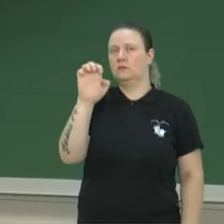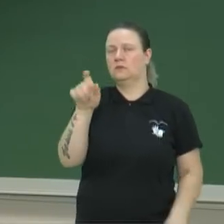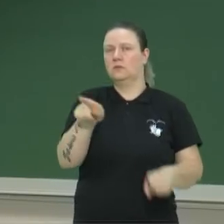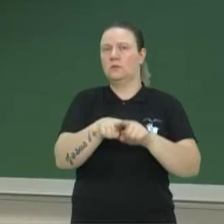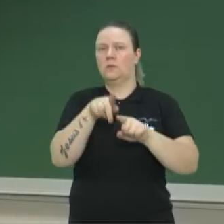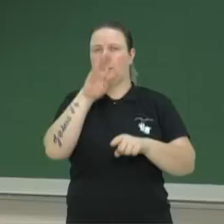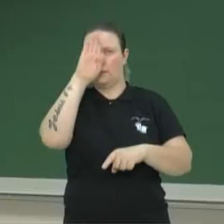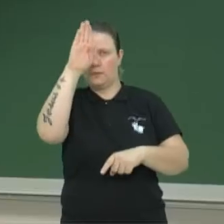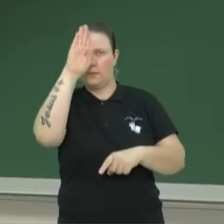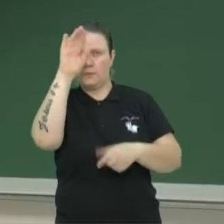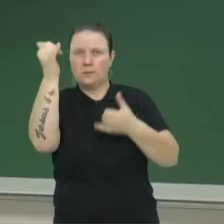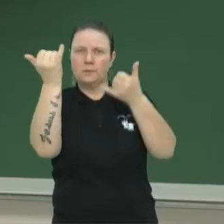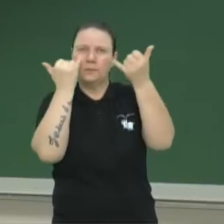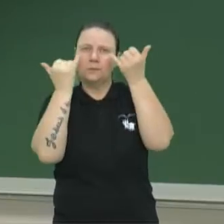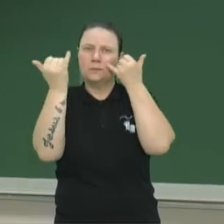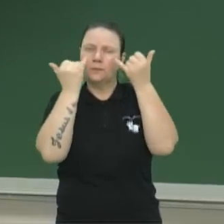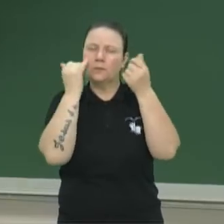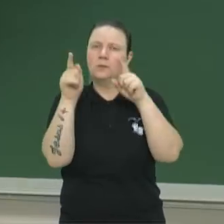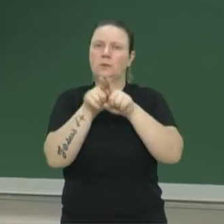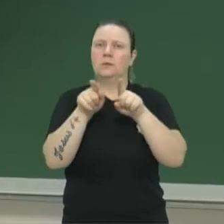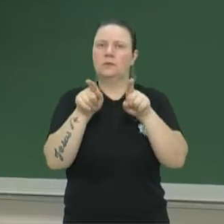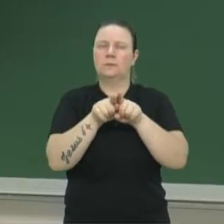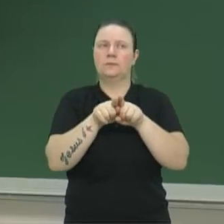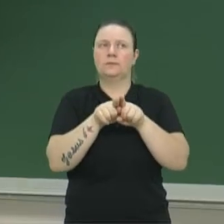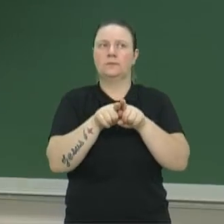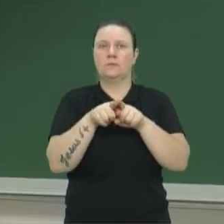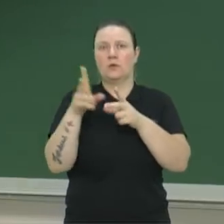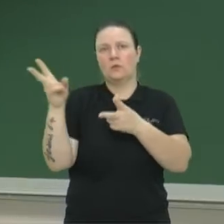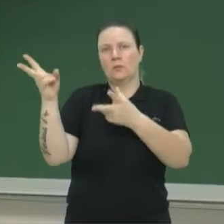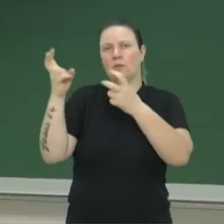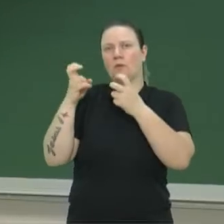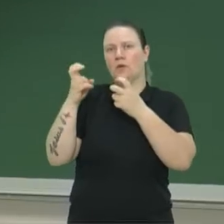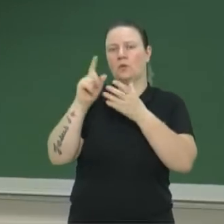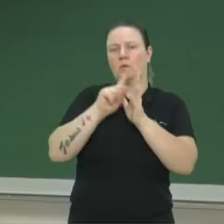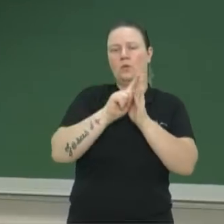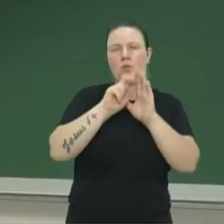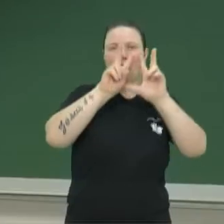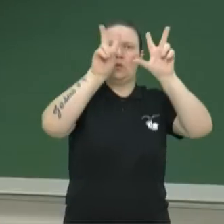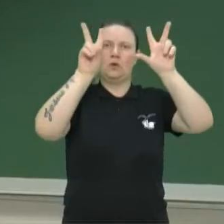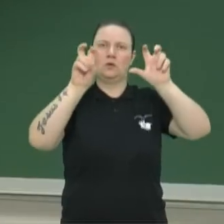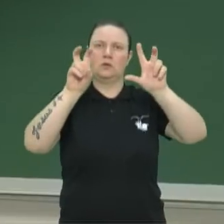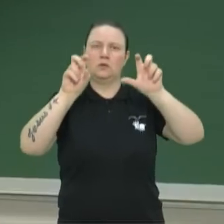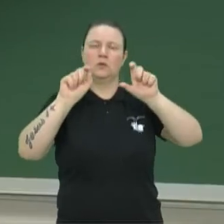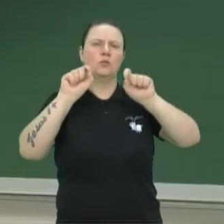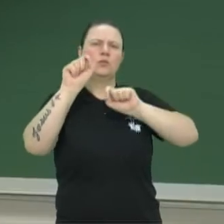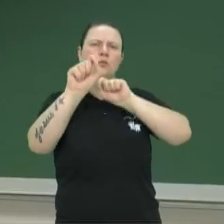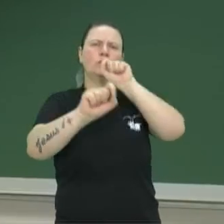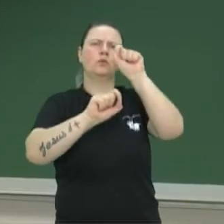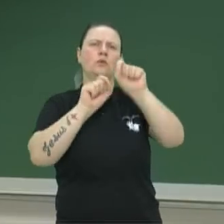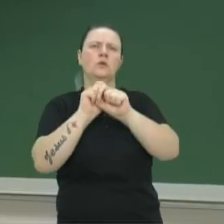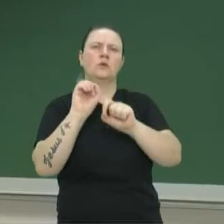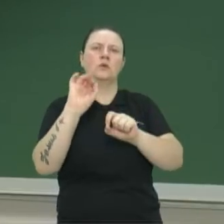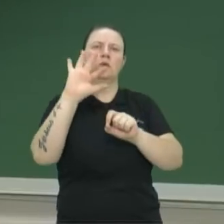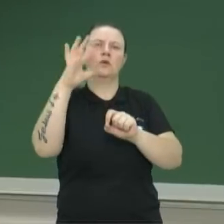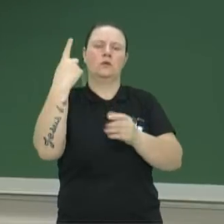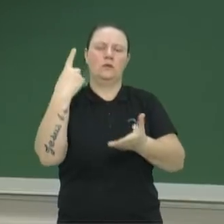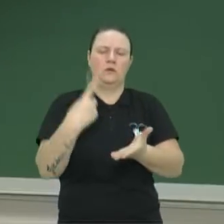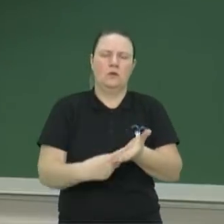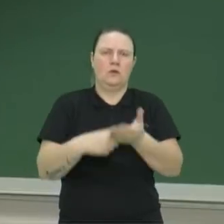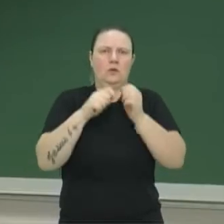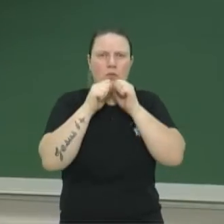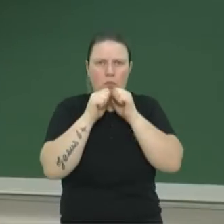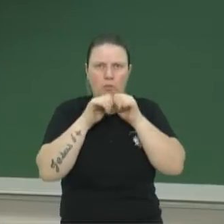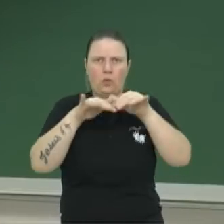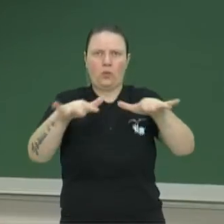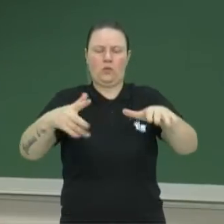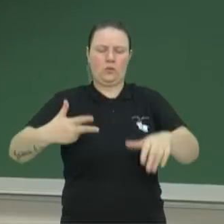principais informações daquela notícia. Identificamos o tema e o fato gerador, que era a divulgação de uma campanha, né?